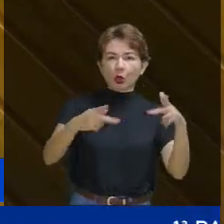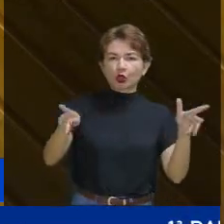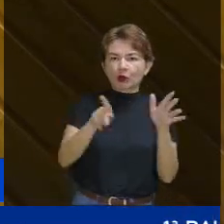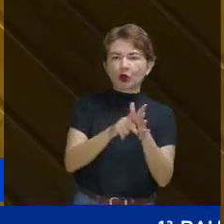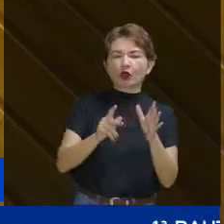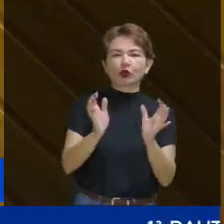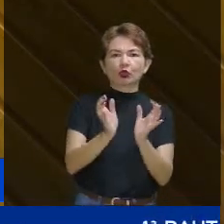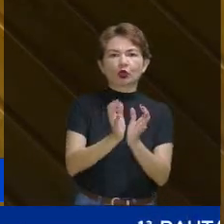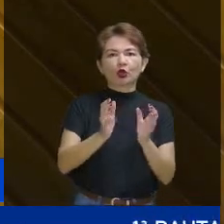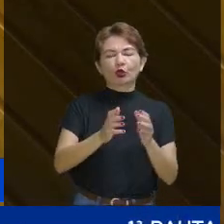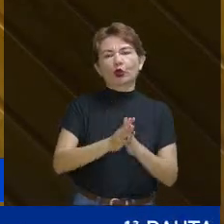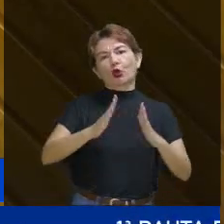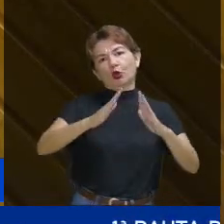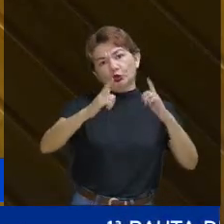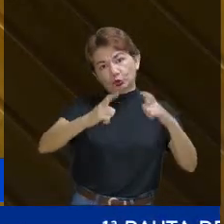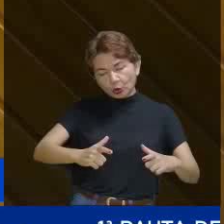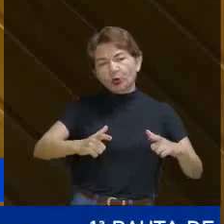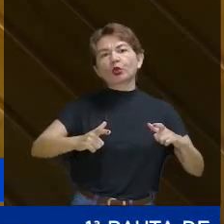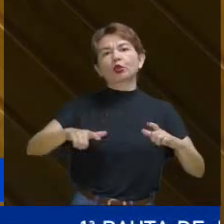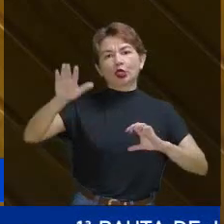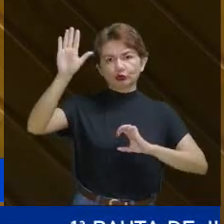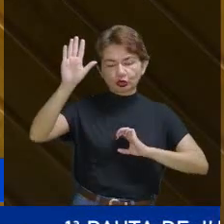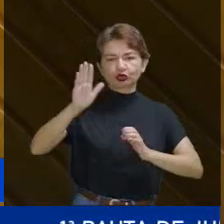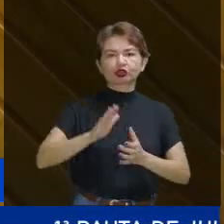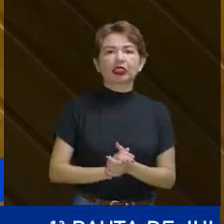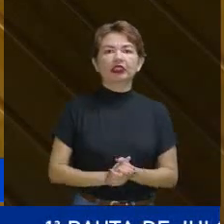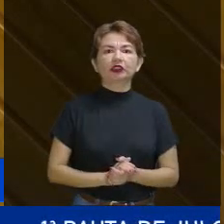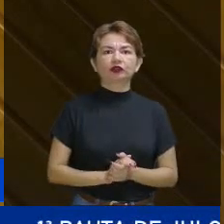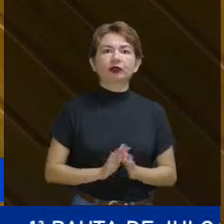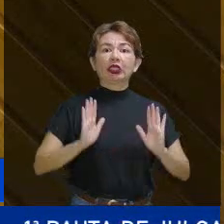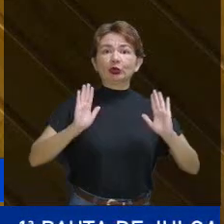pela zona eleitoral, neste caso aqui, já